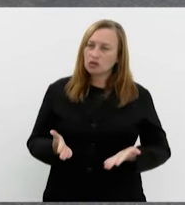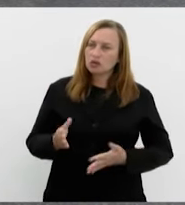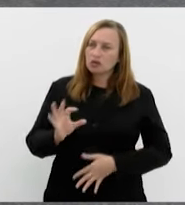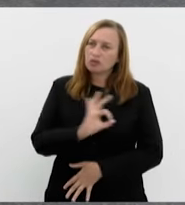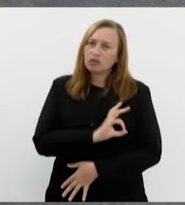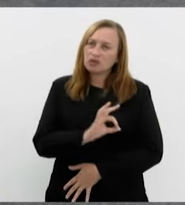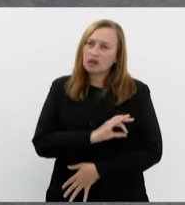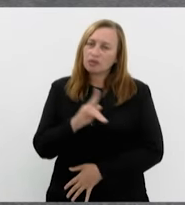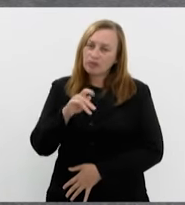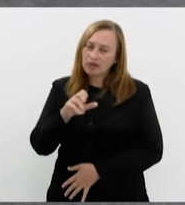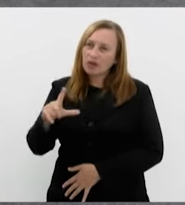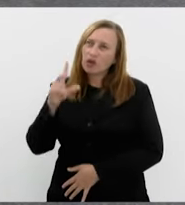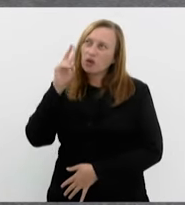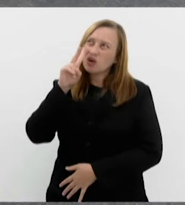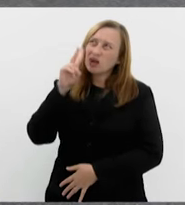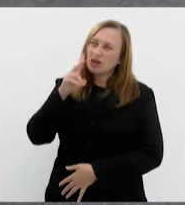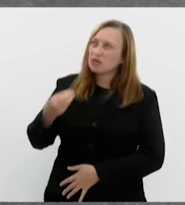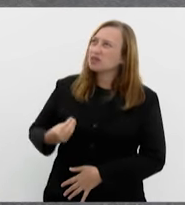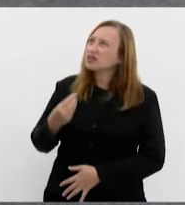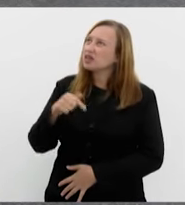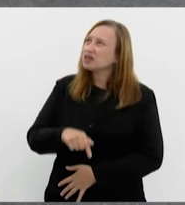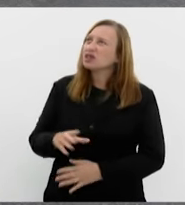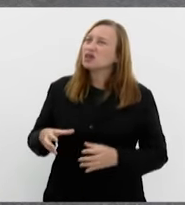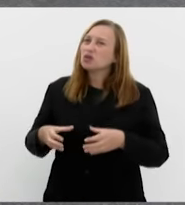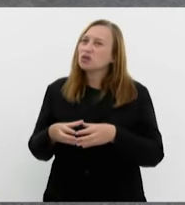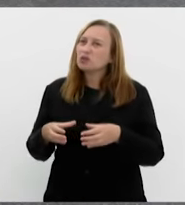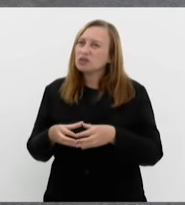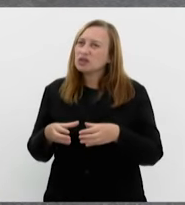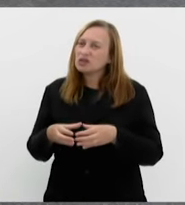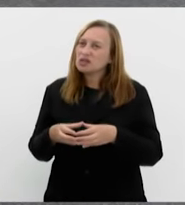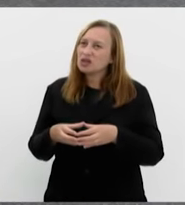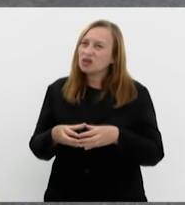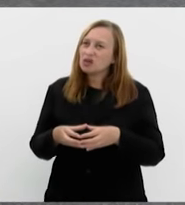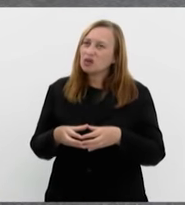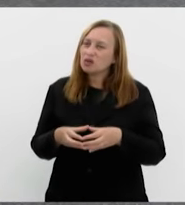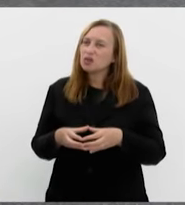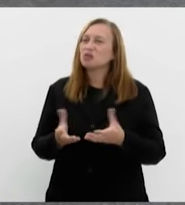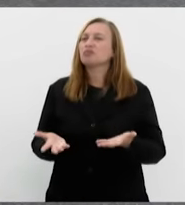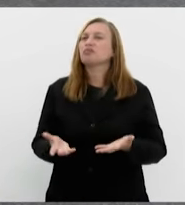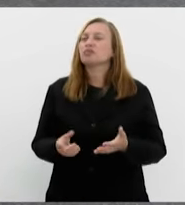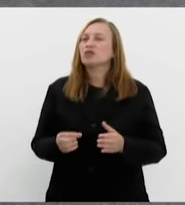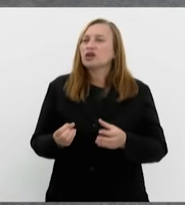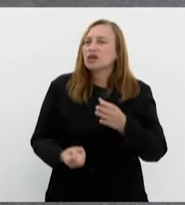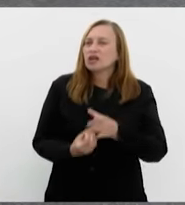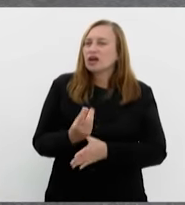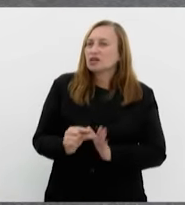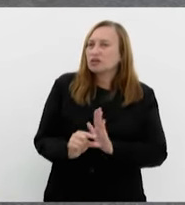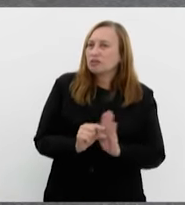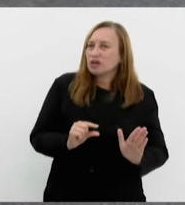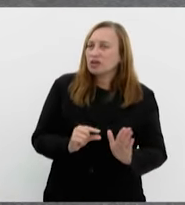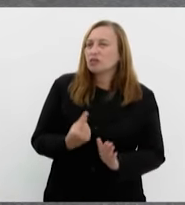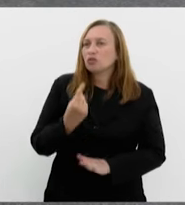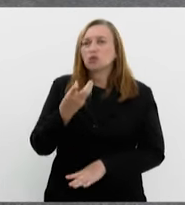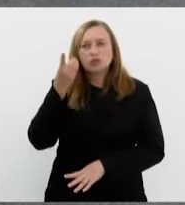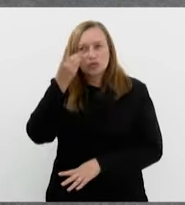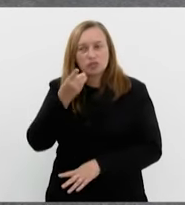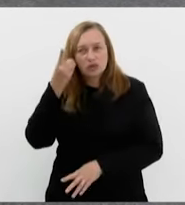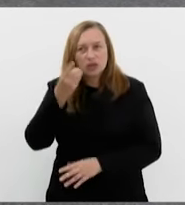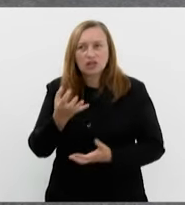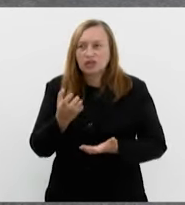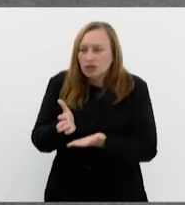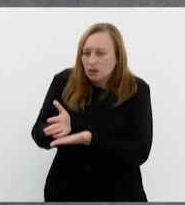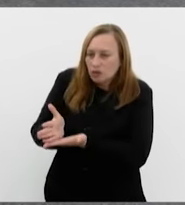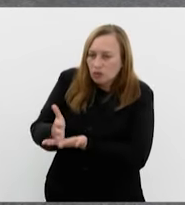quando veio para cá, eu, presidente da Comissão de Emendas e Vetos, foi feita uma emenda por um deputado que iria acolher